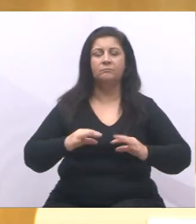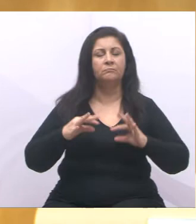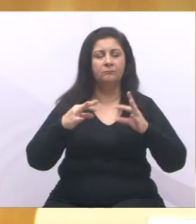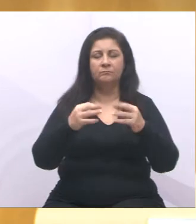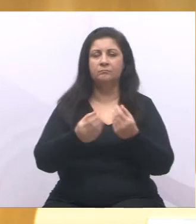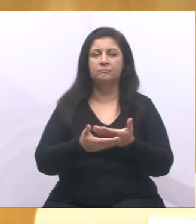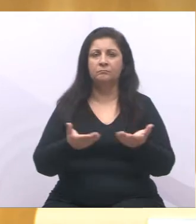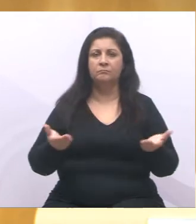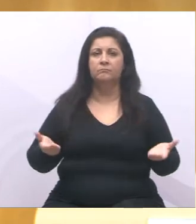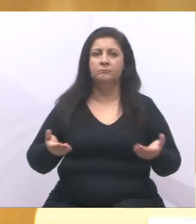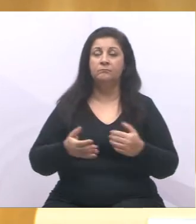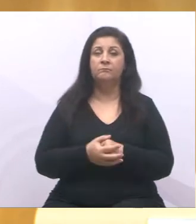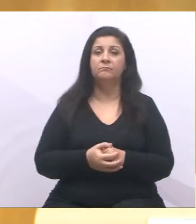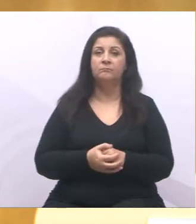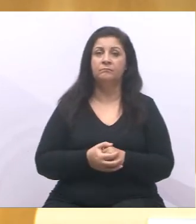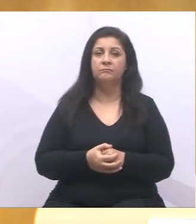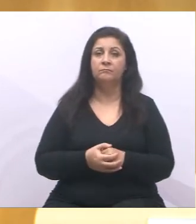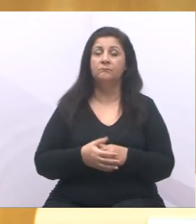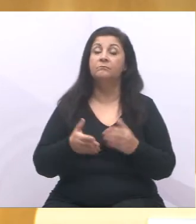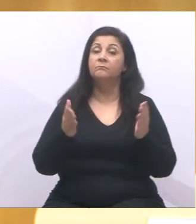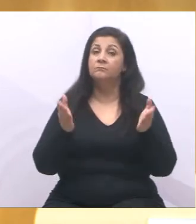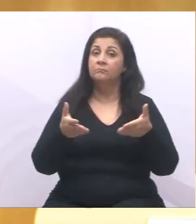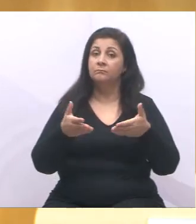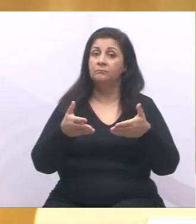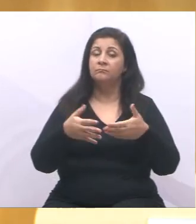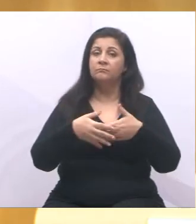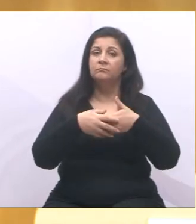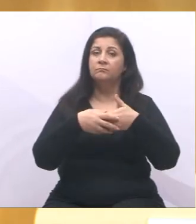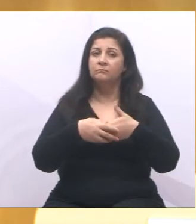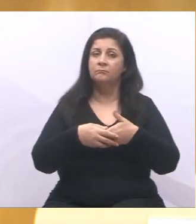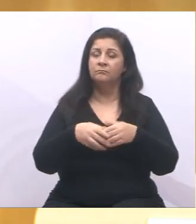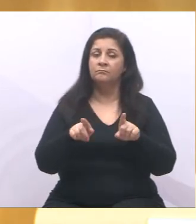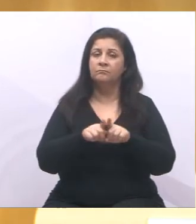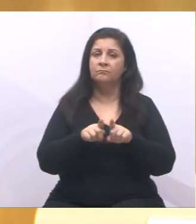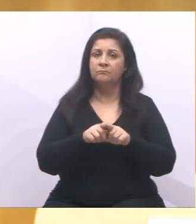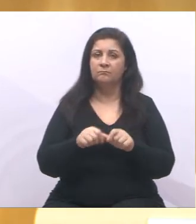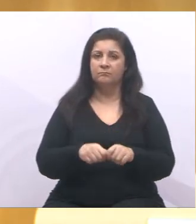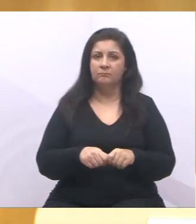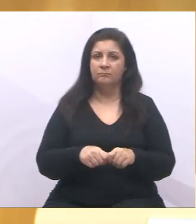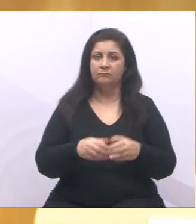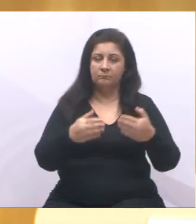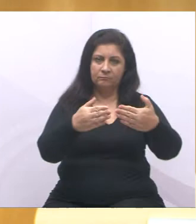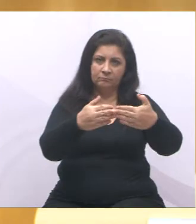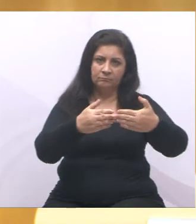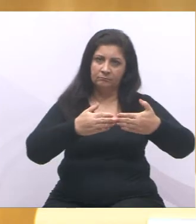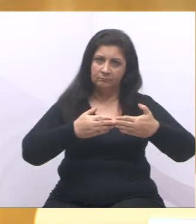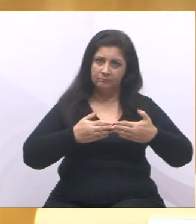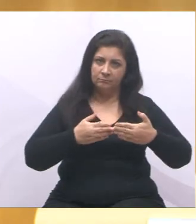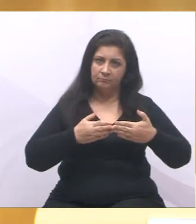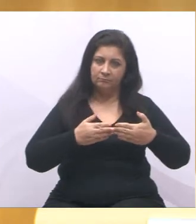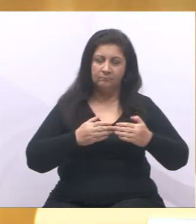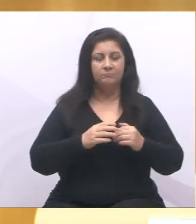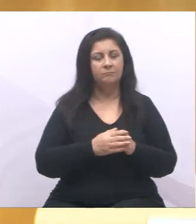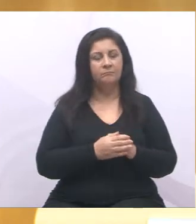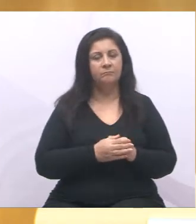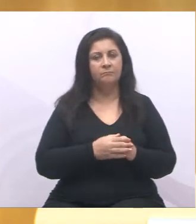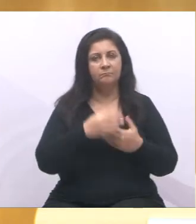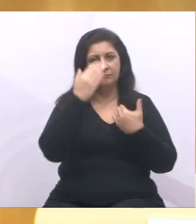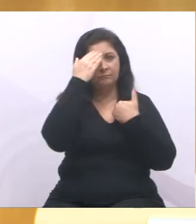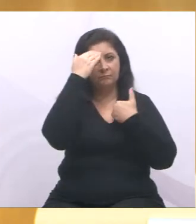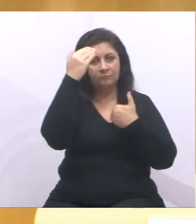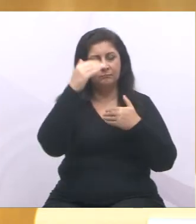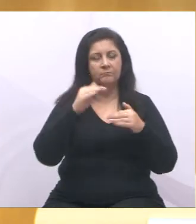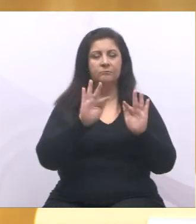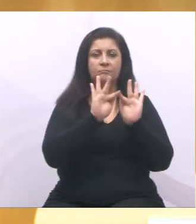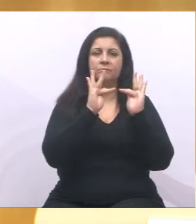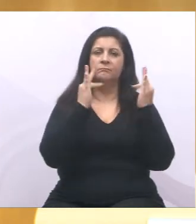Quero fazer alguns cumprimentos especiais. Primeiro, pedir licença para cumprimentar minha família, agradecer